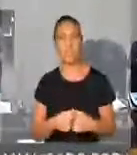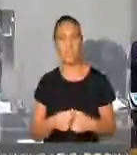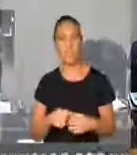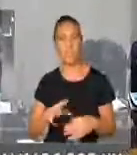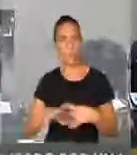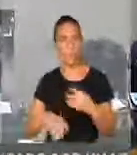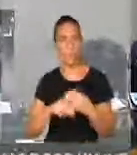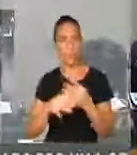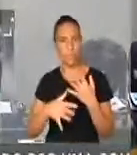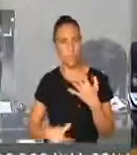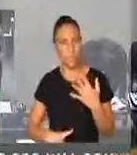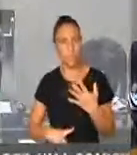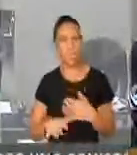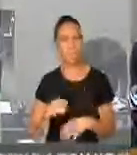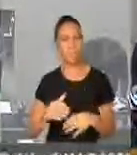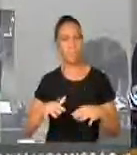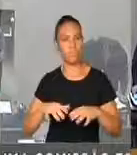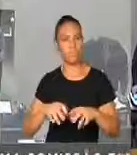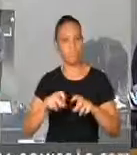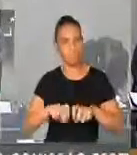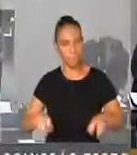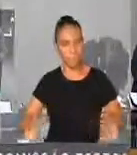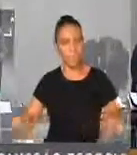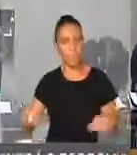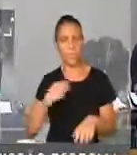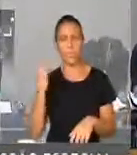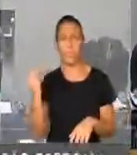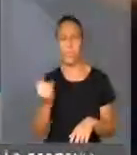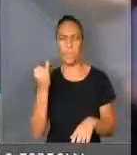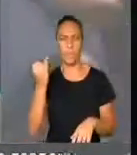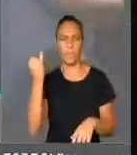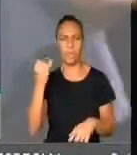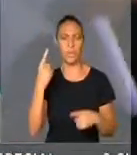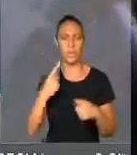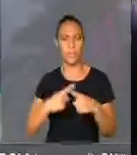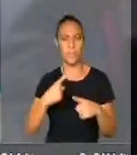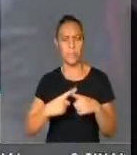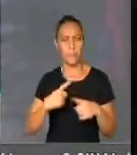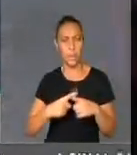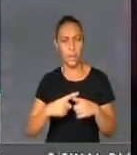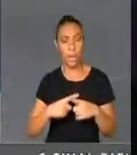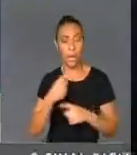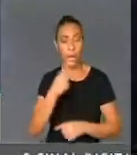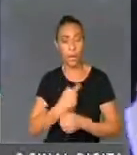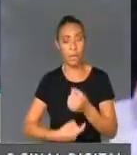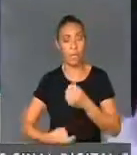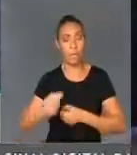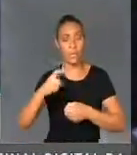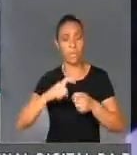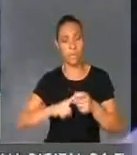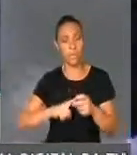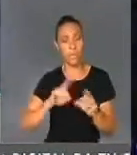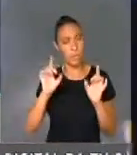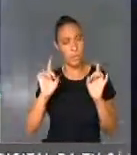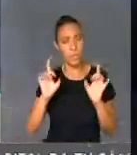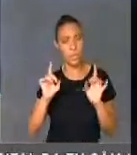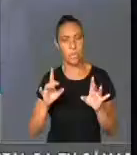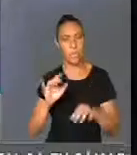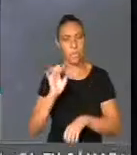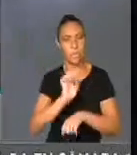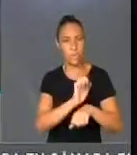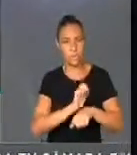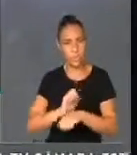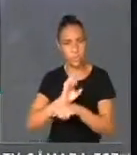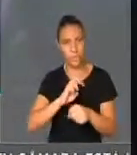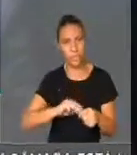a emenda impositiva de bancada. Ela é muito importante porque ela resgata, especialmente para os